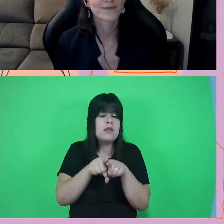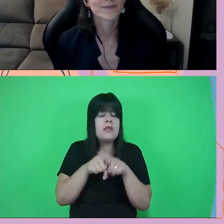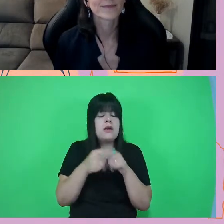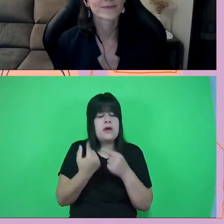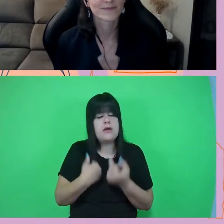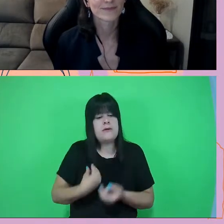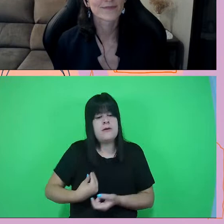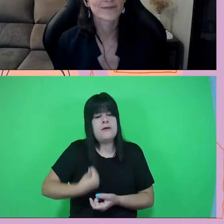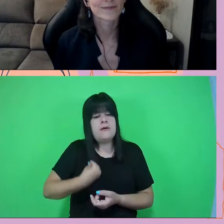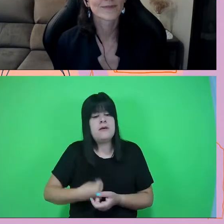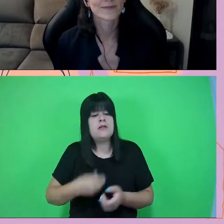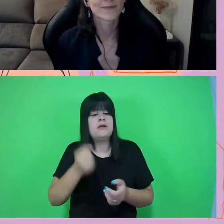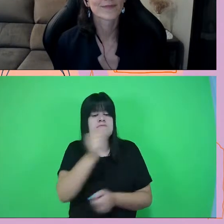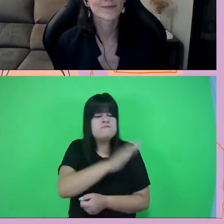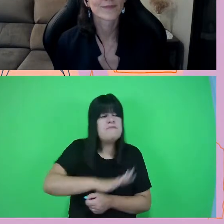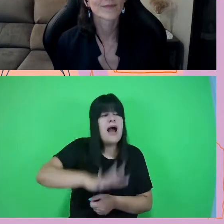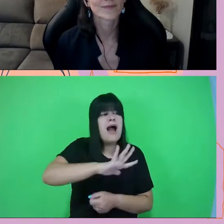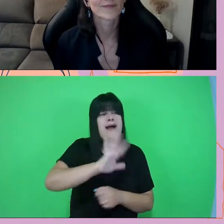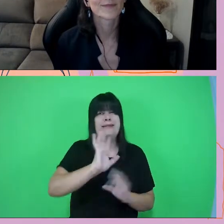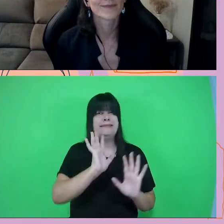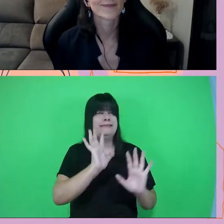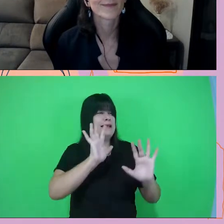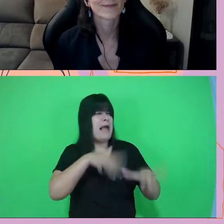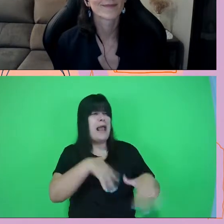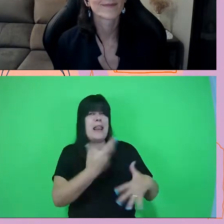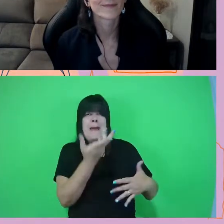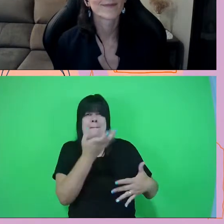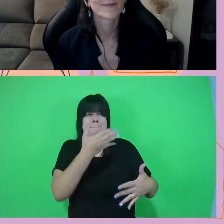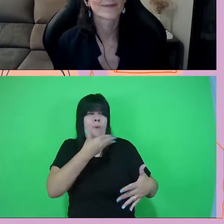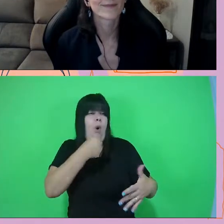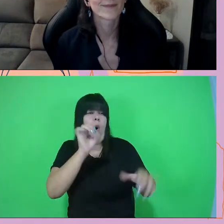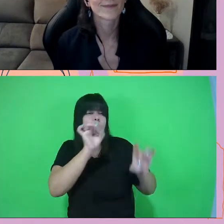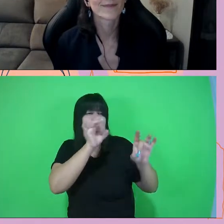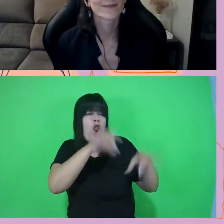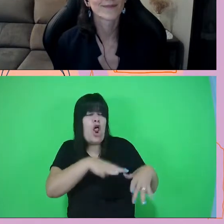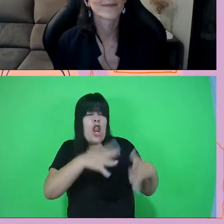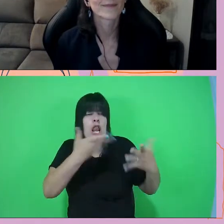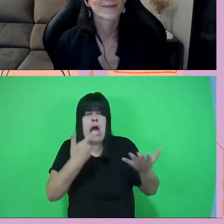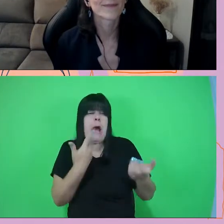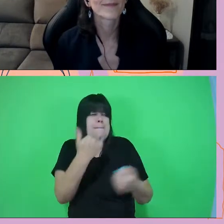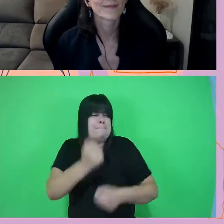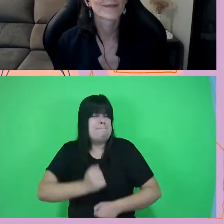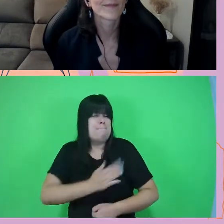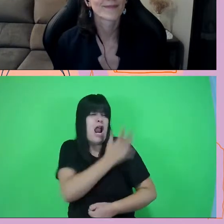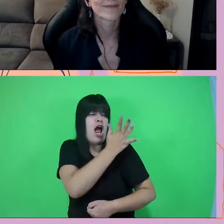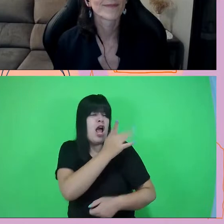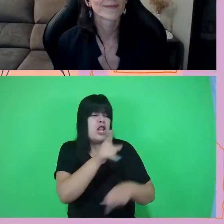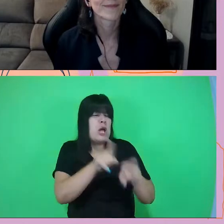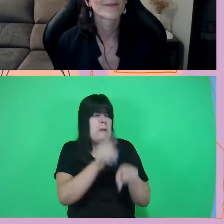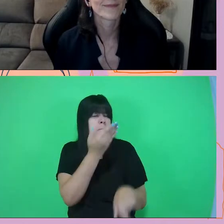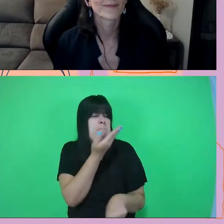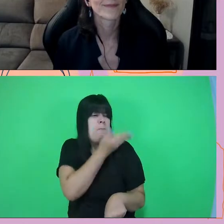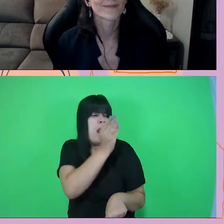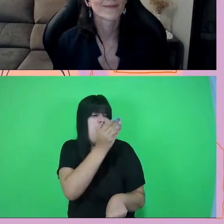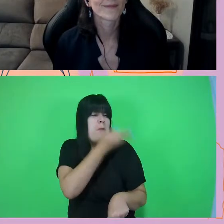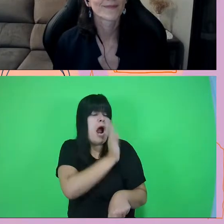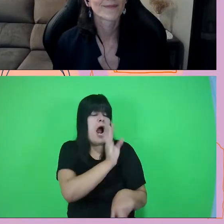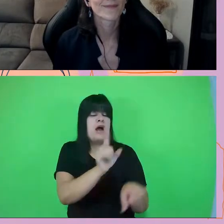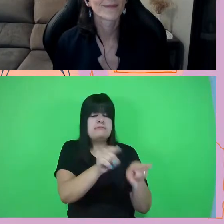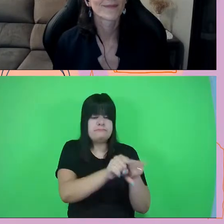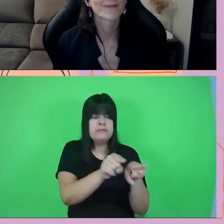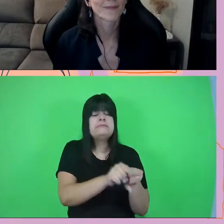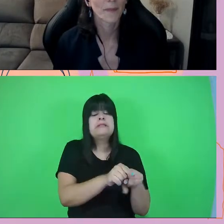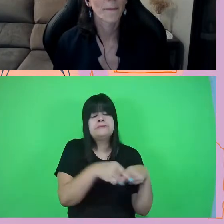em espaços que hoje são extremamente masculinos, extremamente preconceituosos também, racistas muitas das vezes,